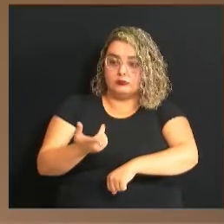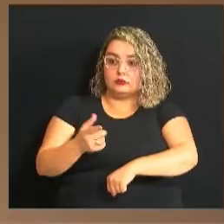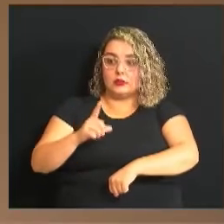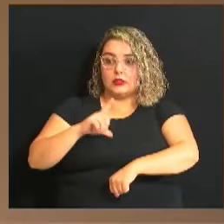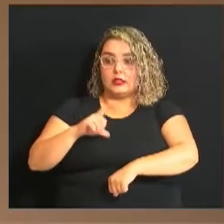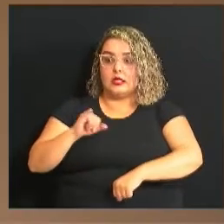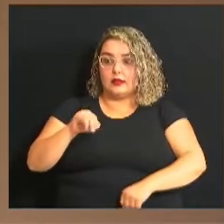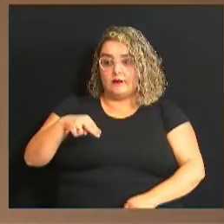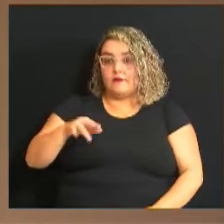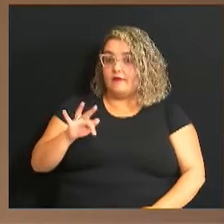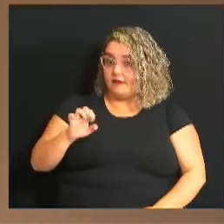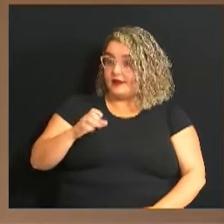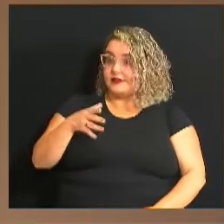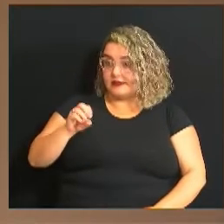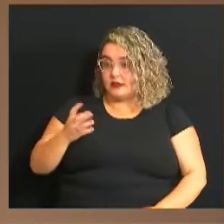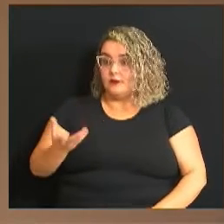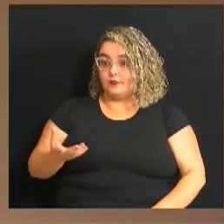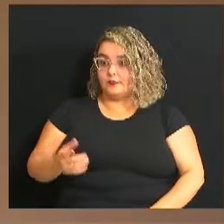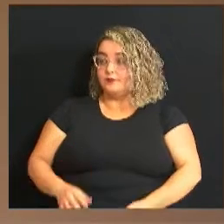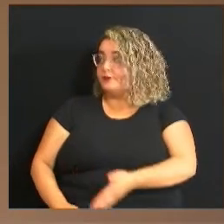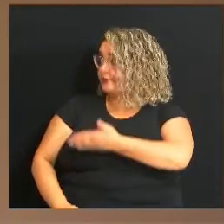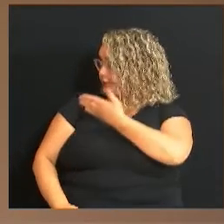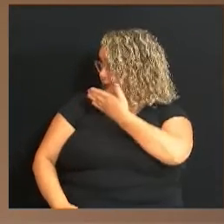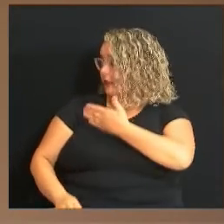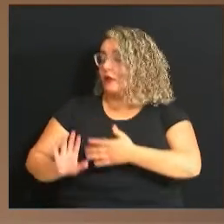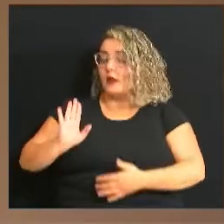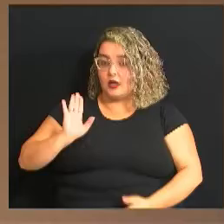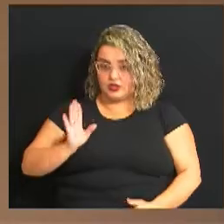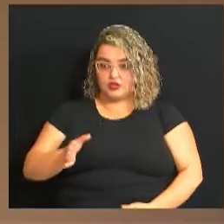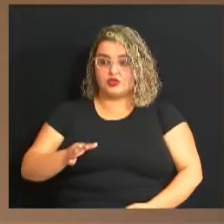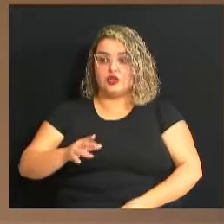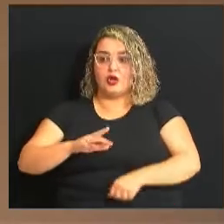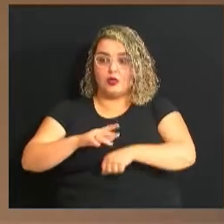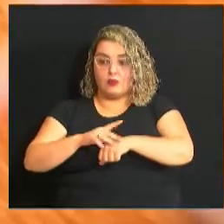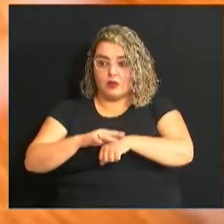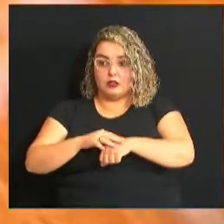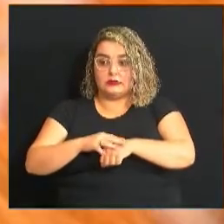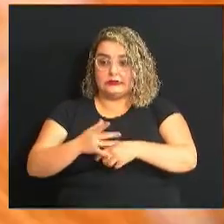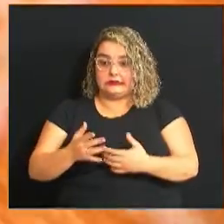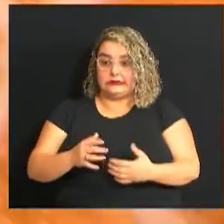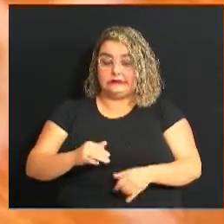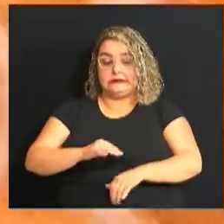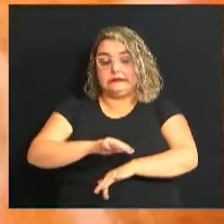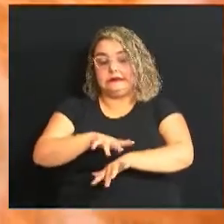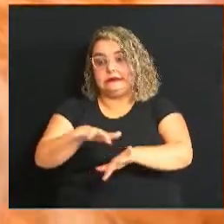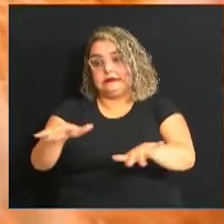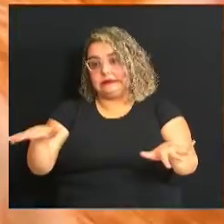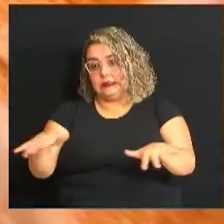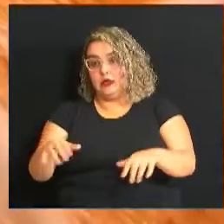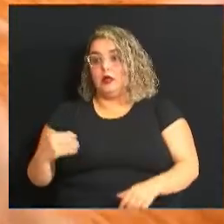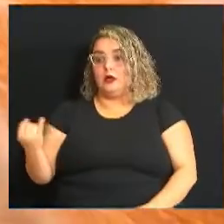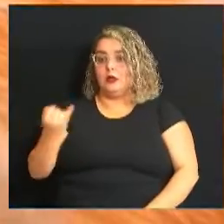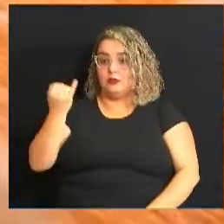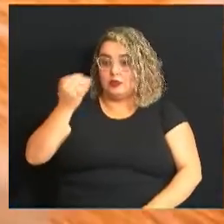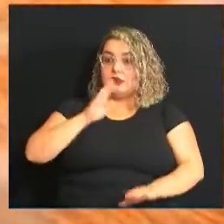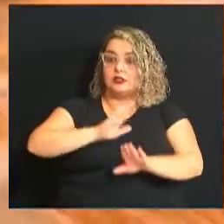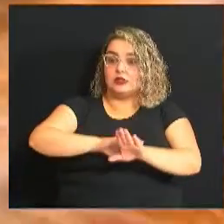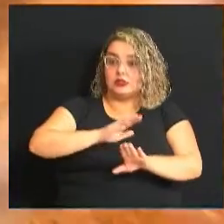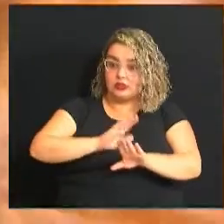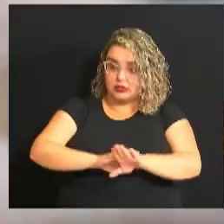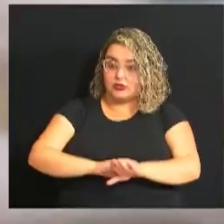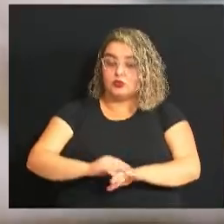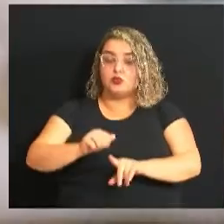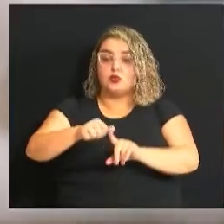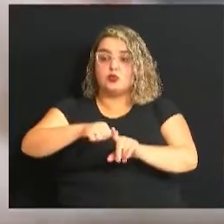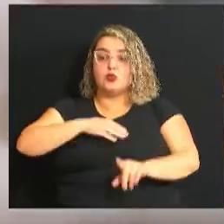A leishmaniose ou calazar já foi uma doença muito estigmatizada. Por isso, a importância das atividades do Agosto